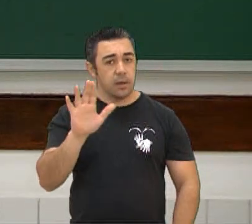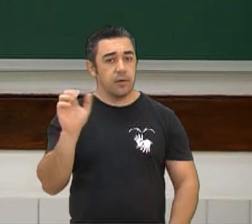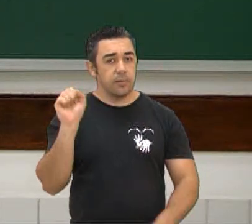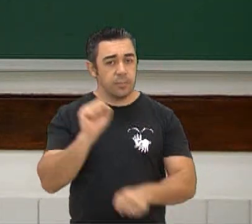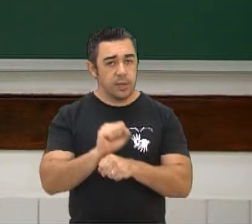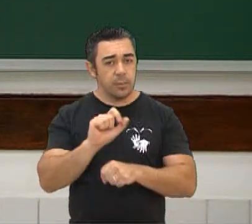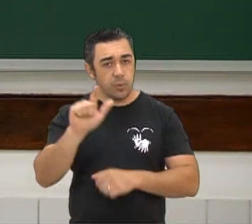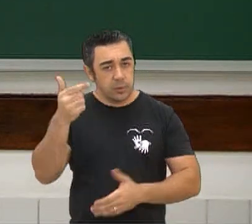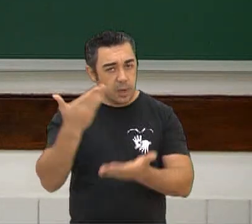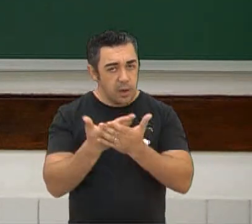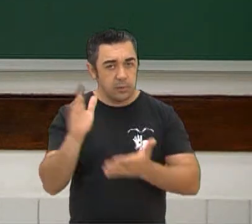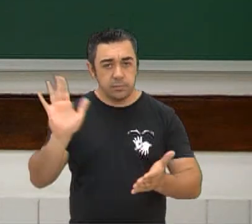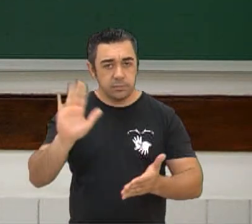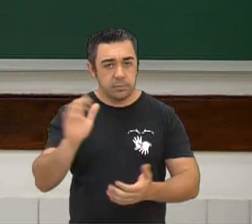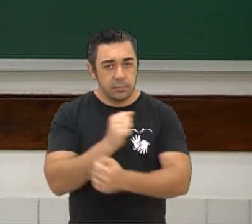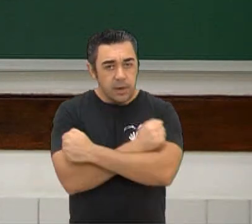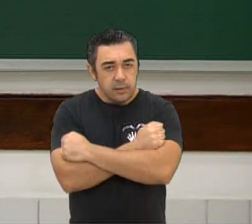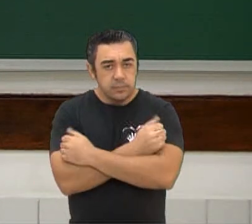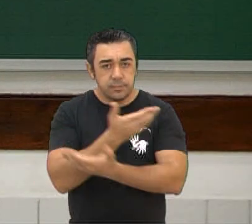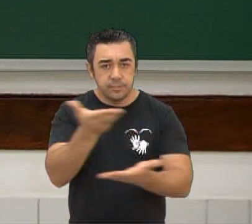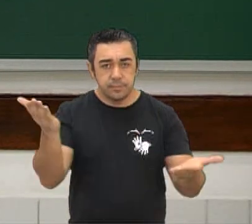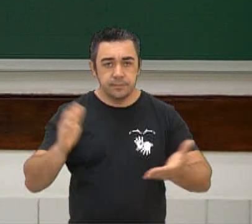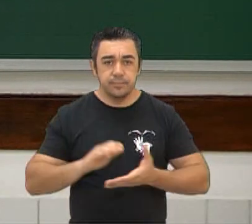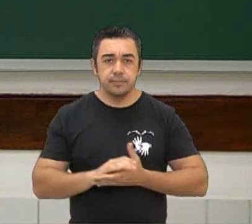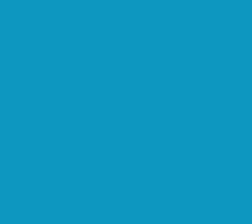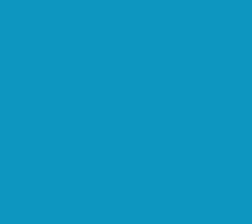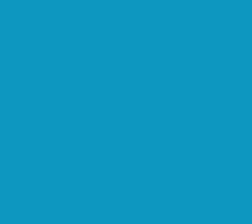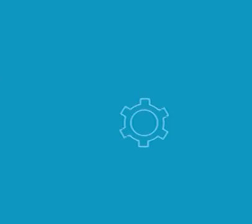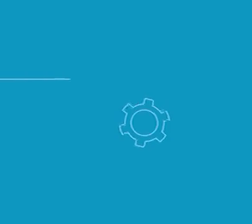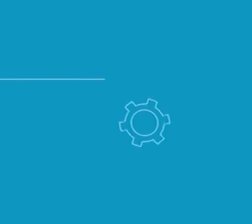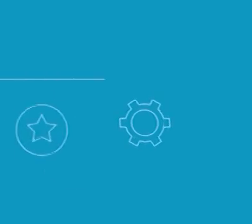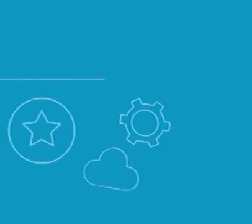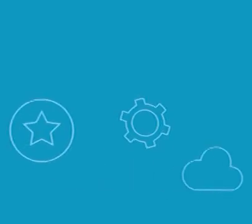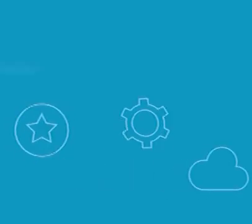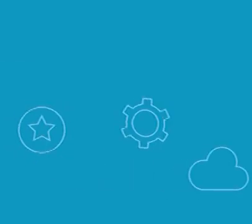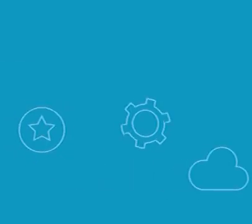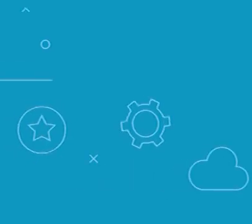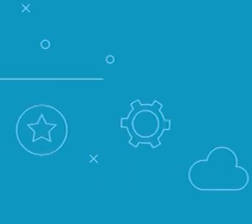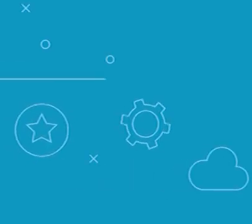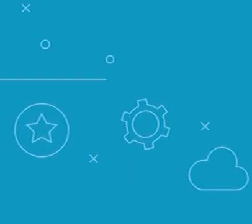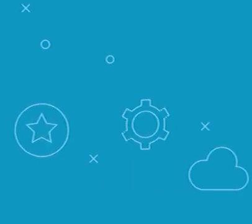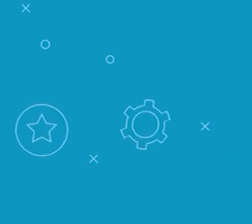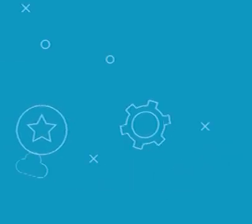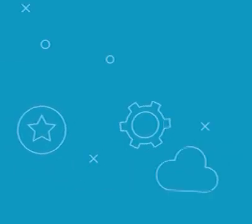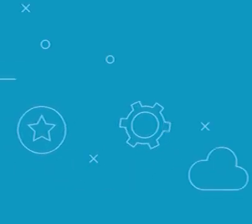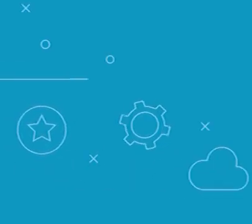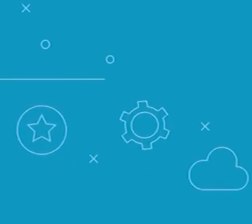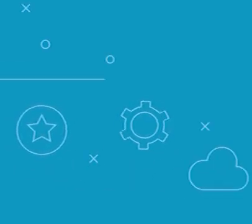aula. Grande abraço.